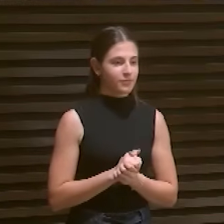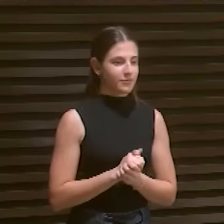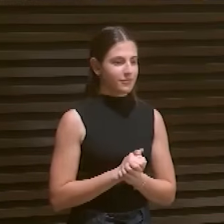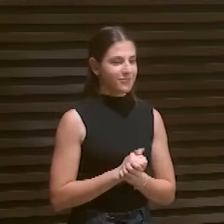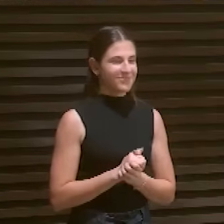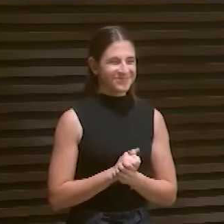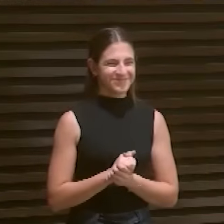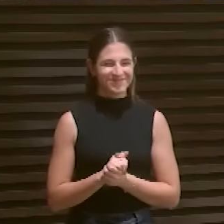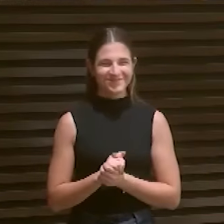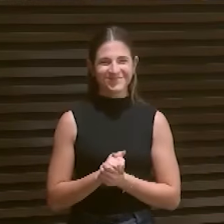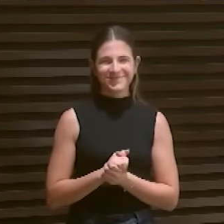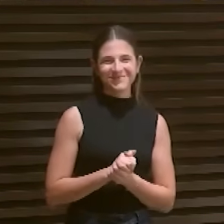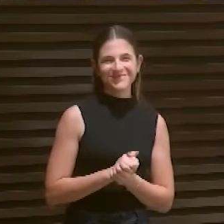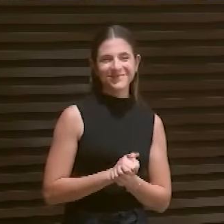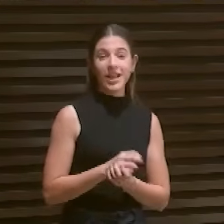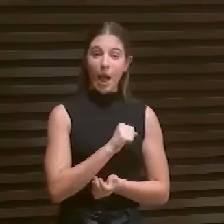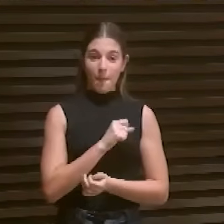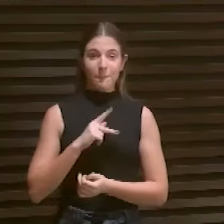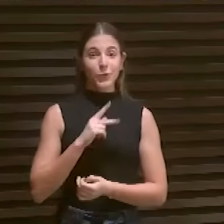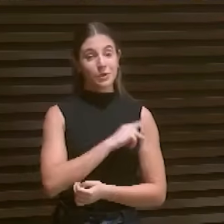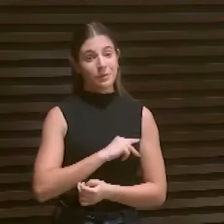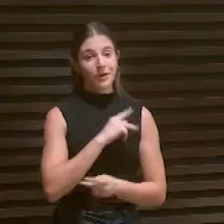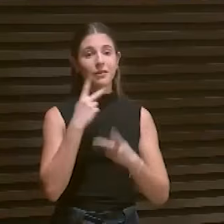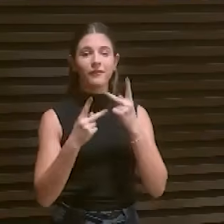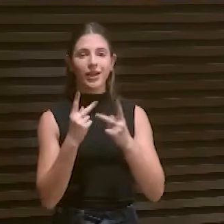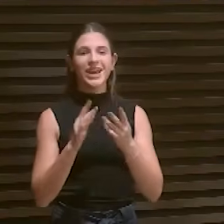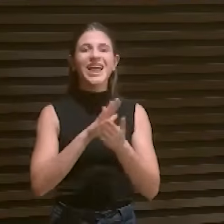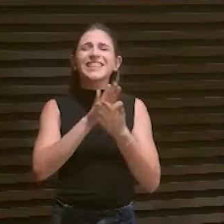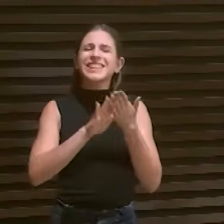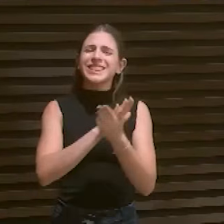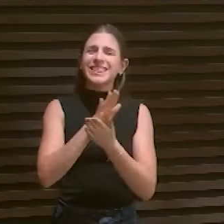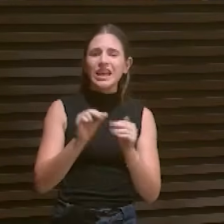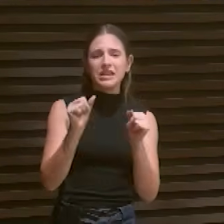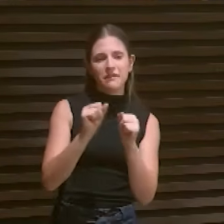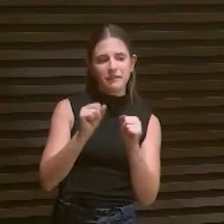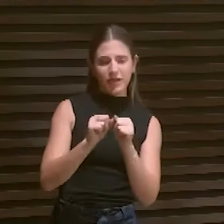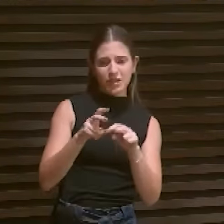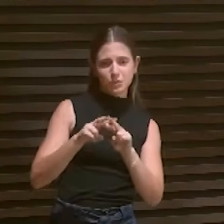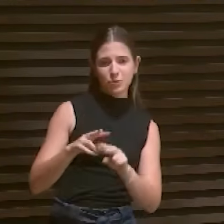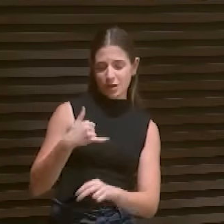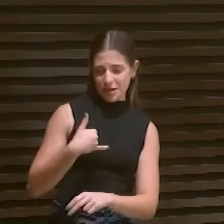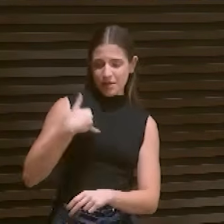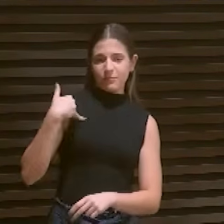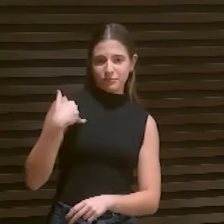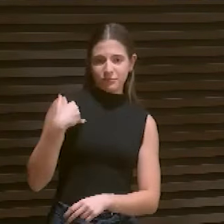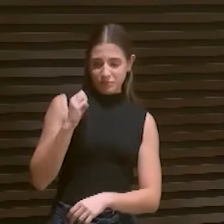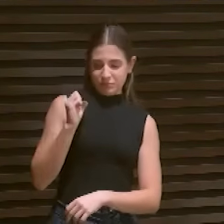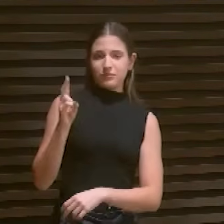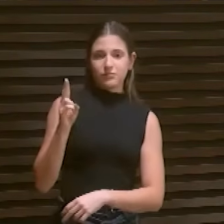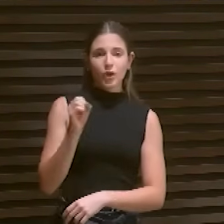O apóstolo Paulo diz assim: nada façam por ambição egoísta ou por